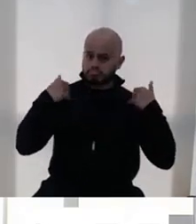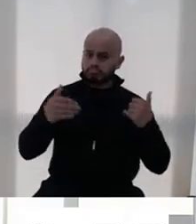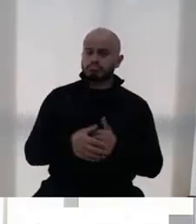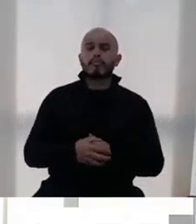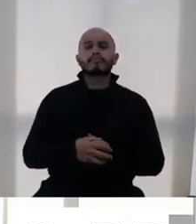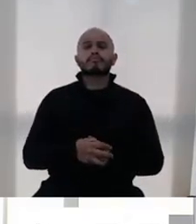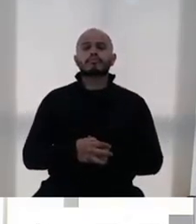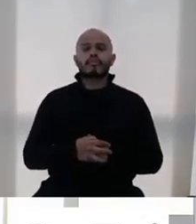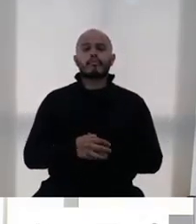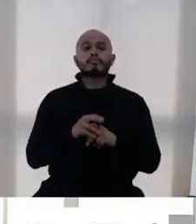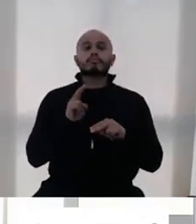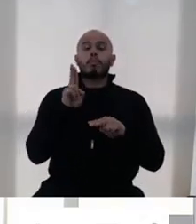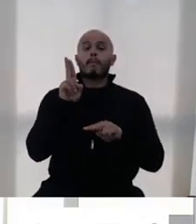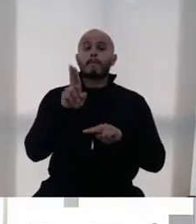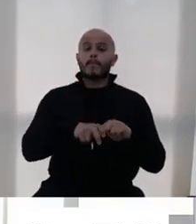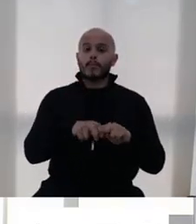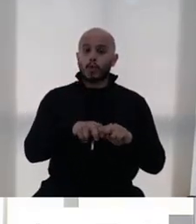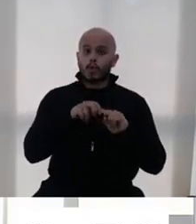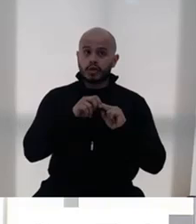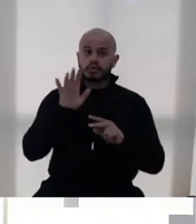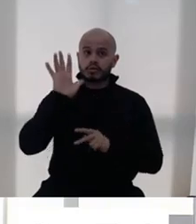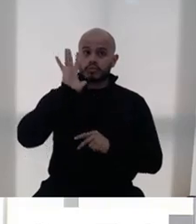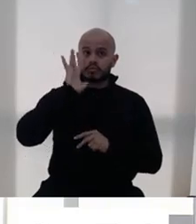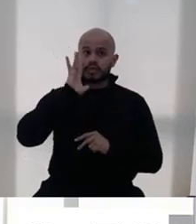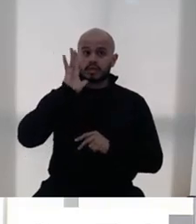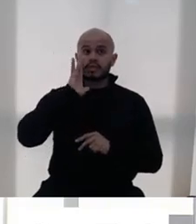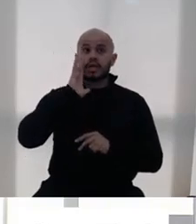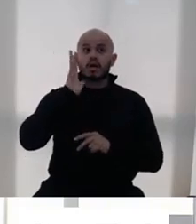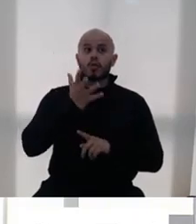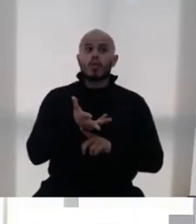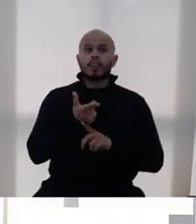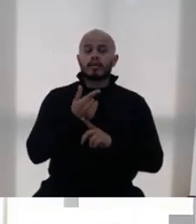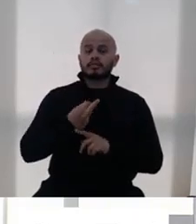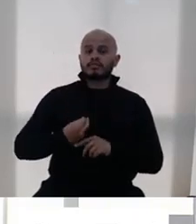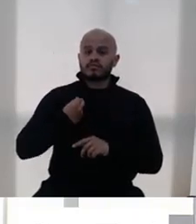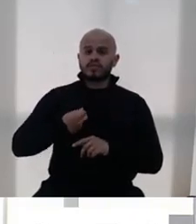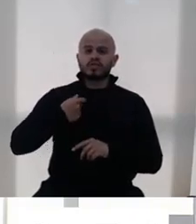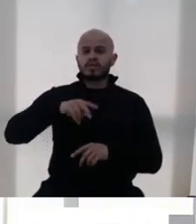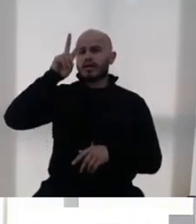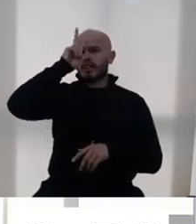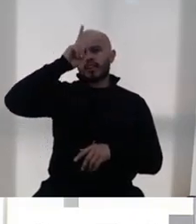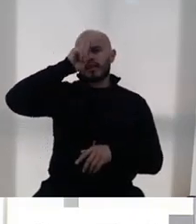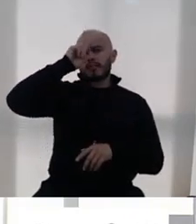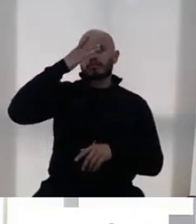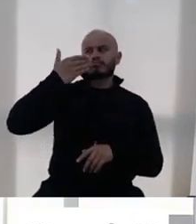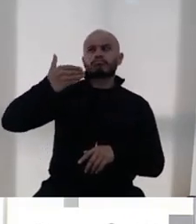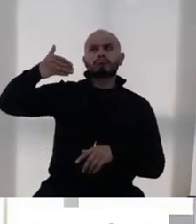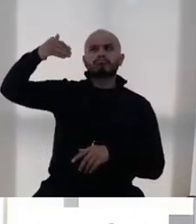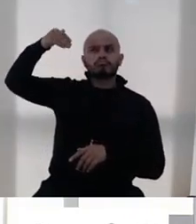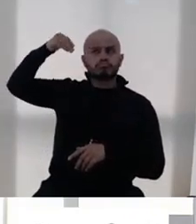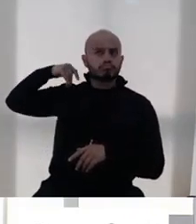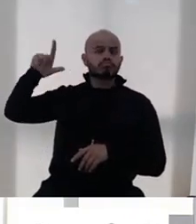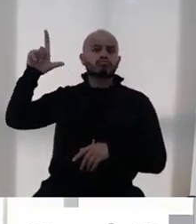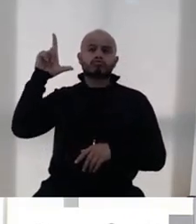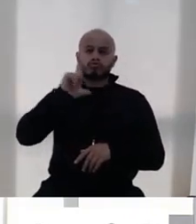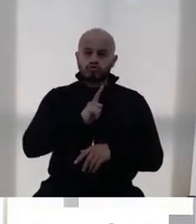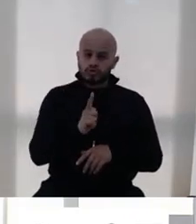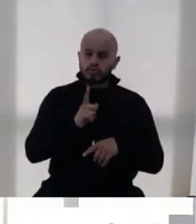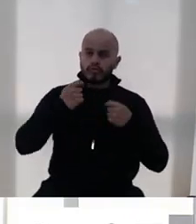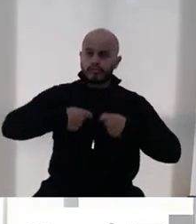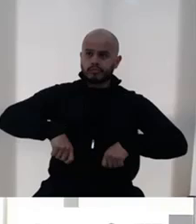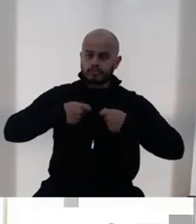Nesta linha, pensando na qualidade de vida para além do trabalho, lembramos de uma demanda histórica das servidoras e dos servidores da Defensoria Pública